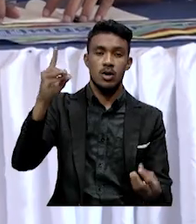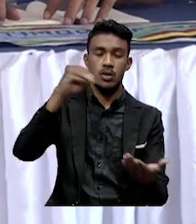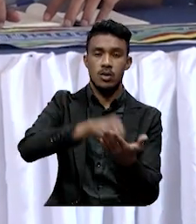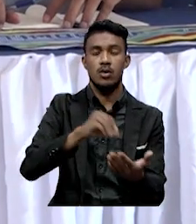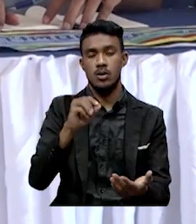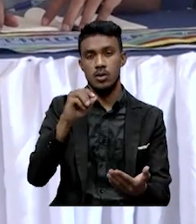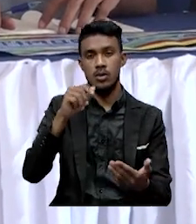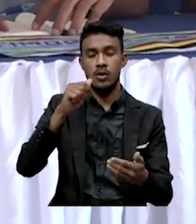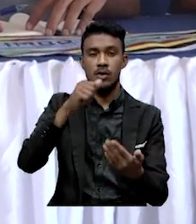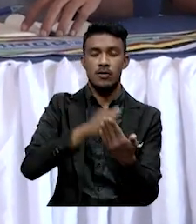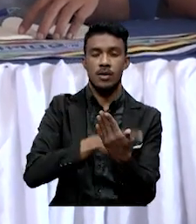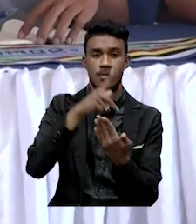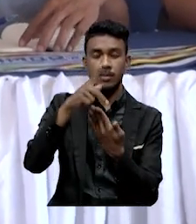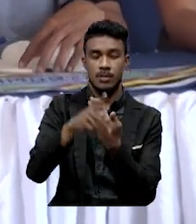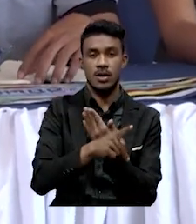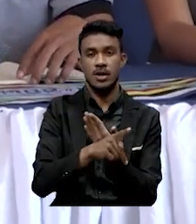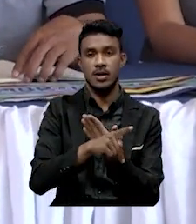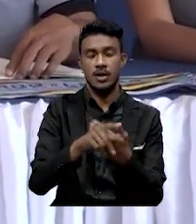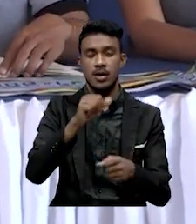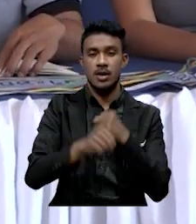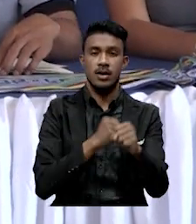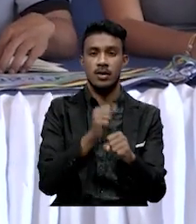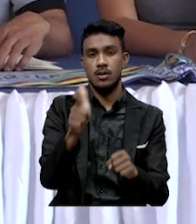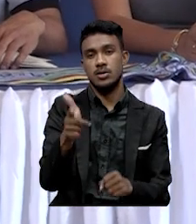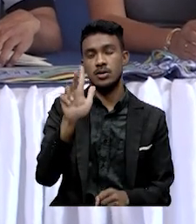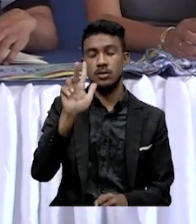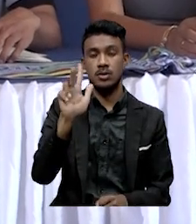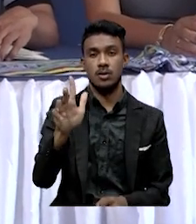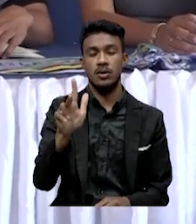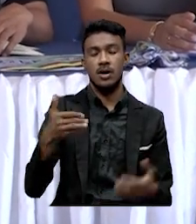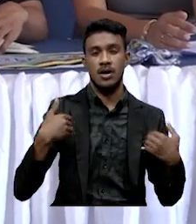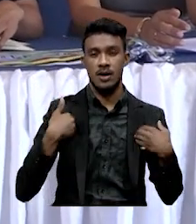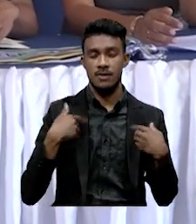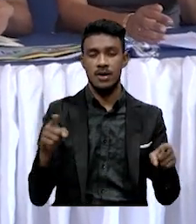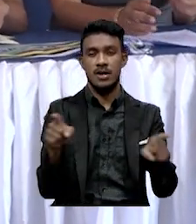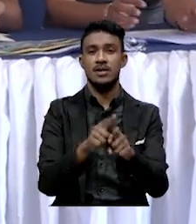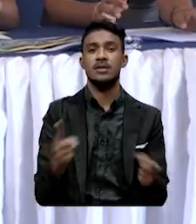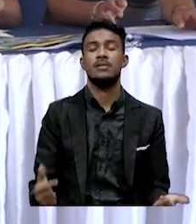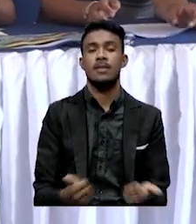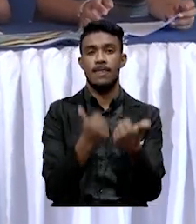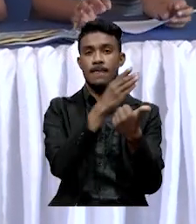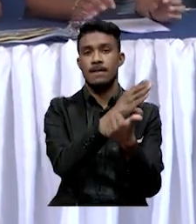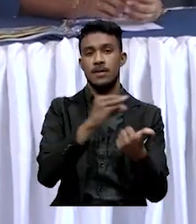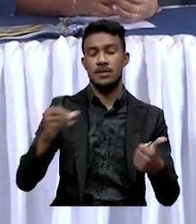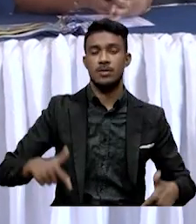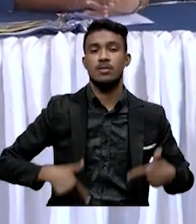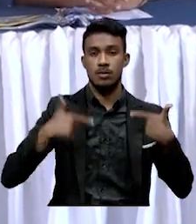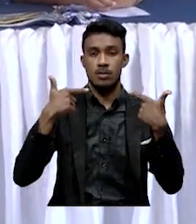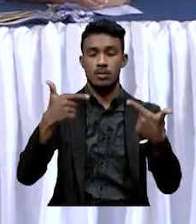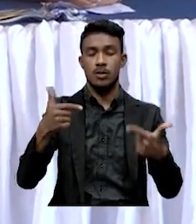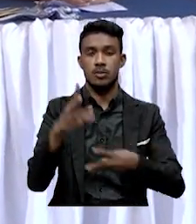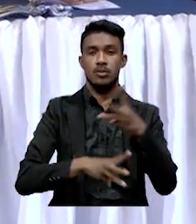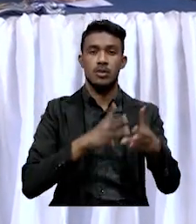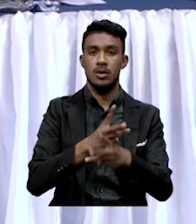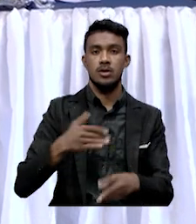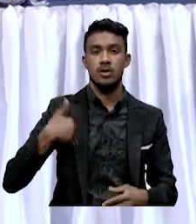ronura sin tolu, e adili. Jornada Mundial Juventude e Igreja Particular ne, nudar pre-evento ba Jornada Mundial Juventude, nebese